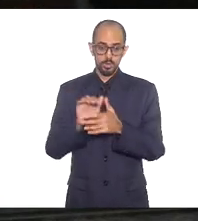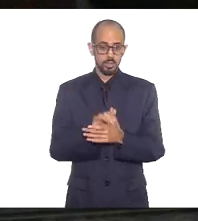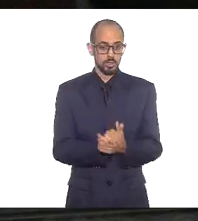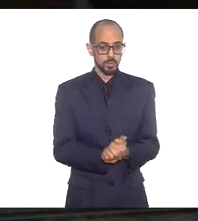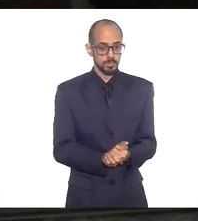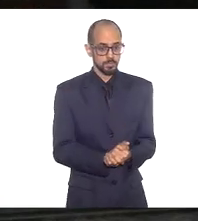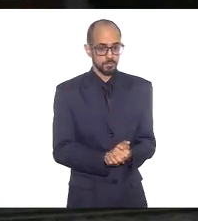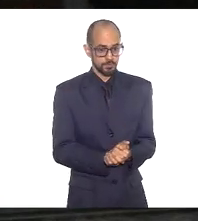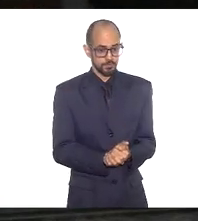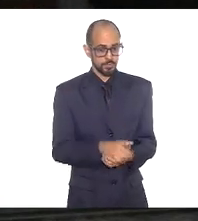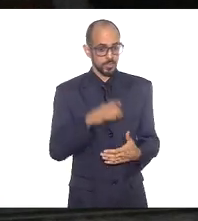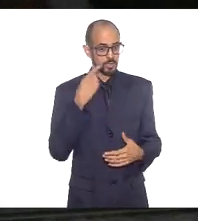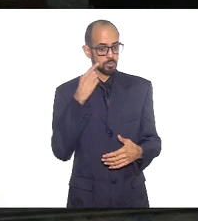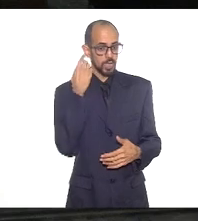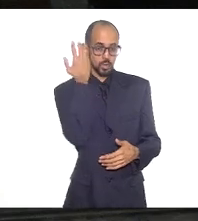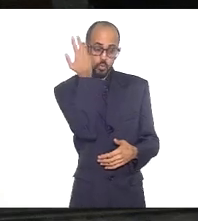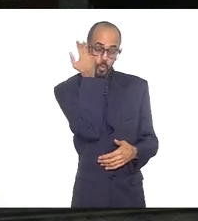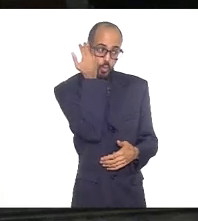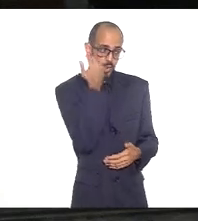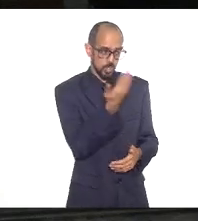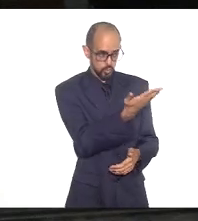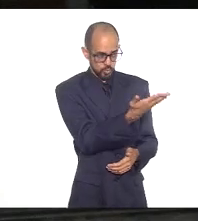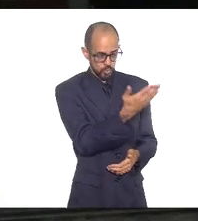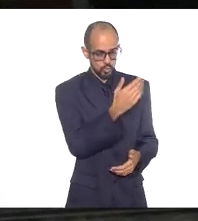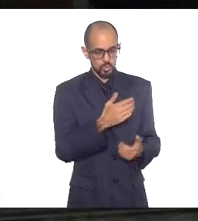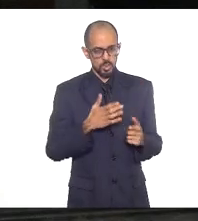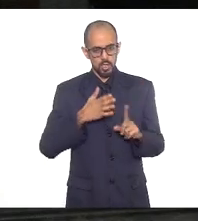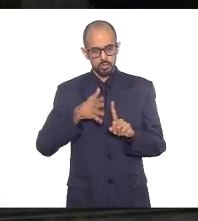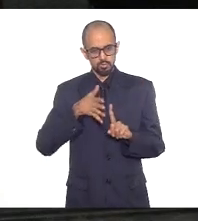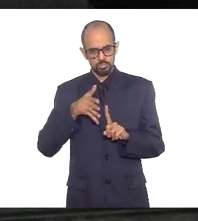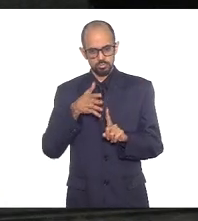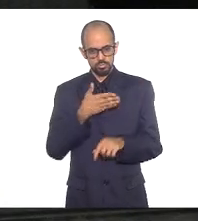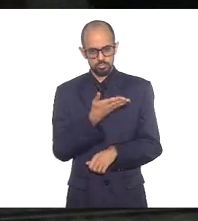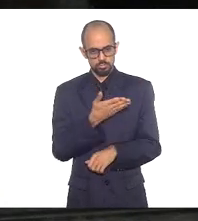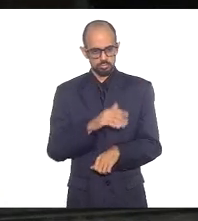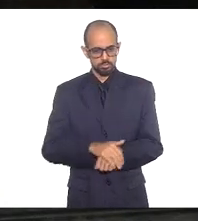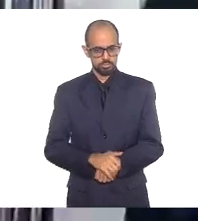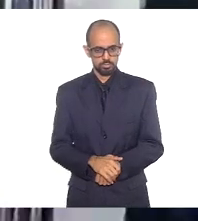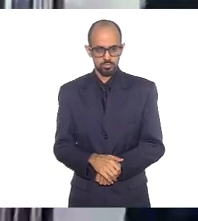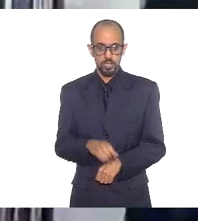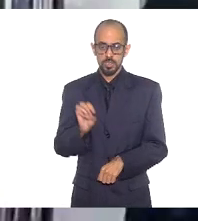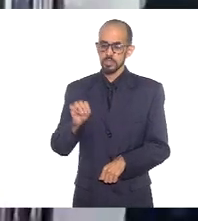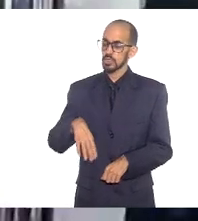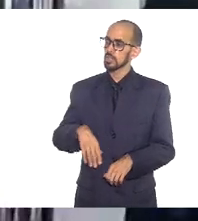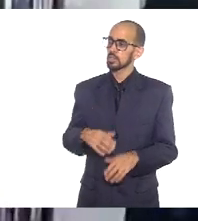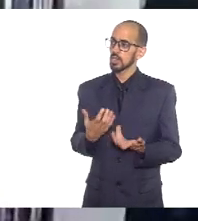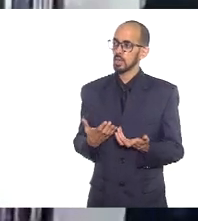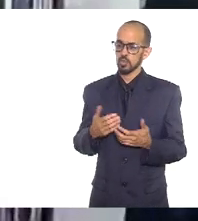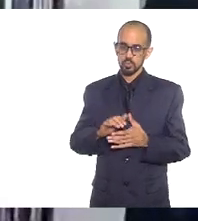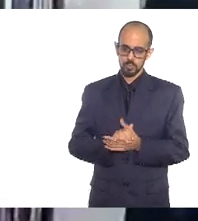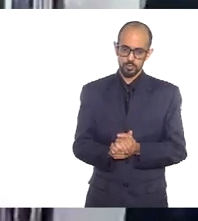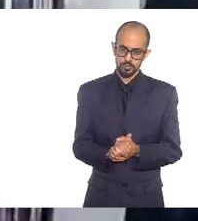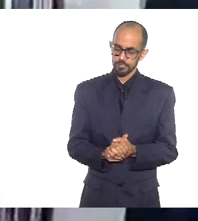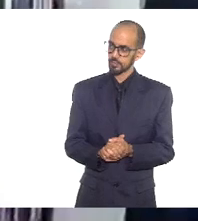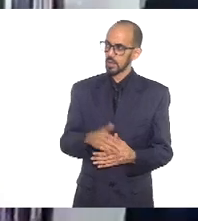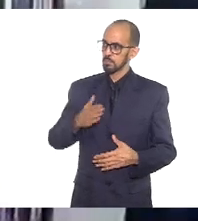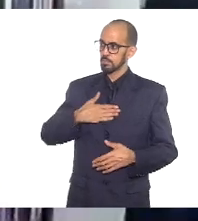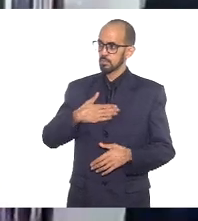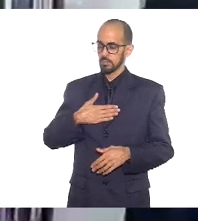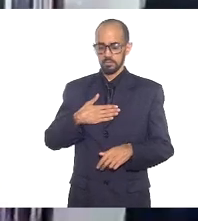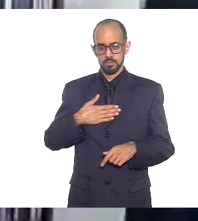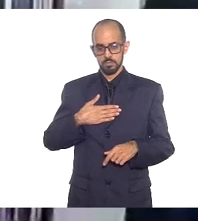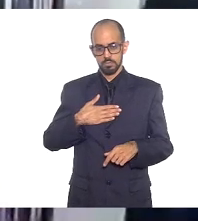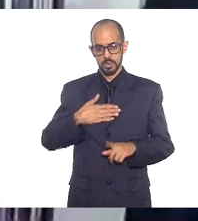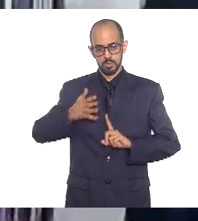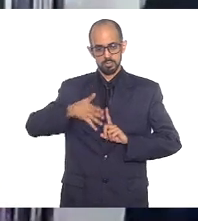Deputado Eliomar Coelho, quer fazer uso da palavra? Senhor presidente, quero sim. Não, o que acontece é o seguinte, nós